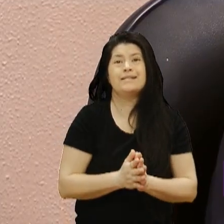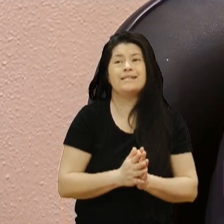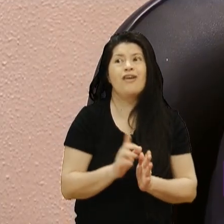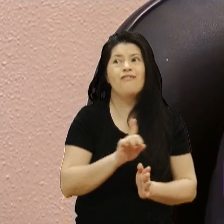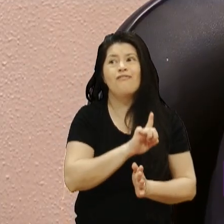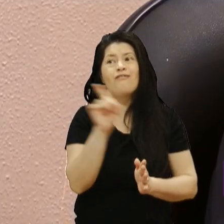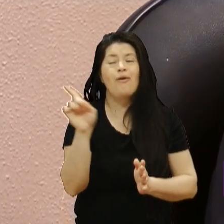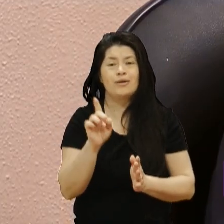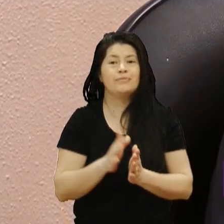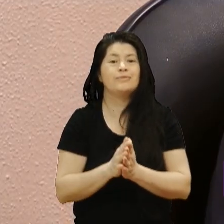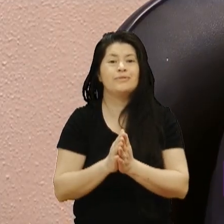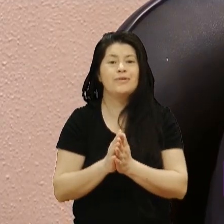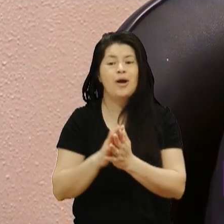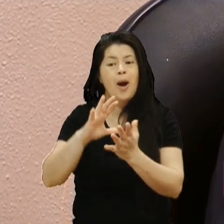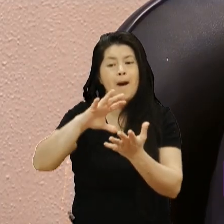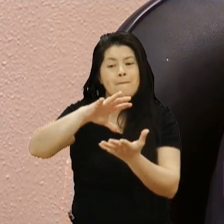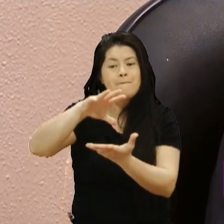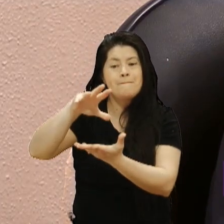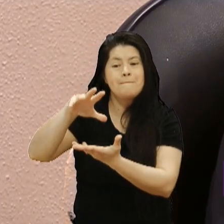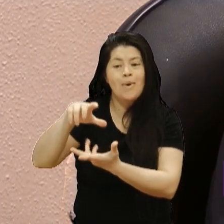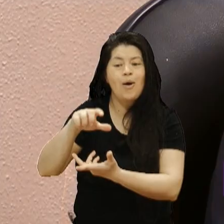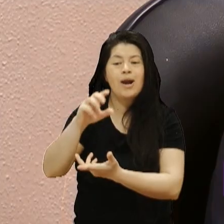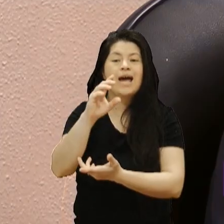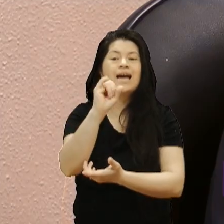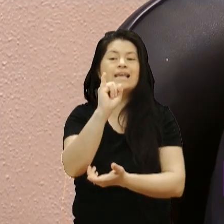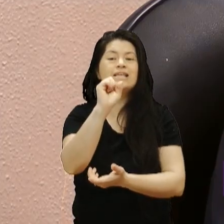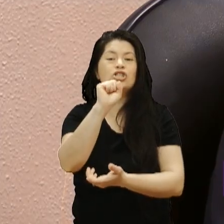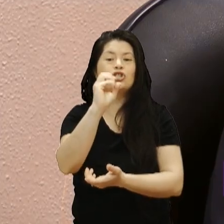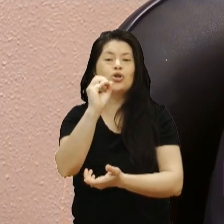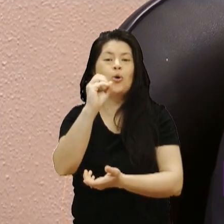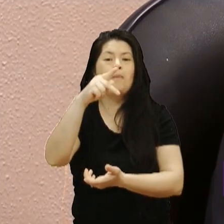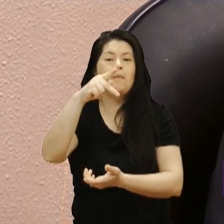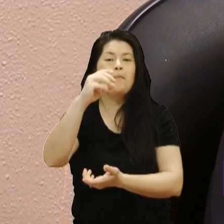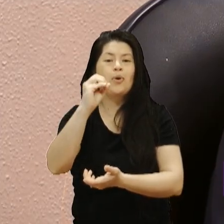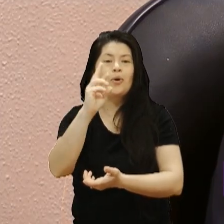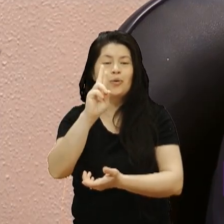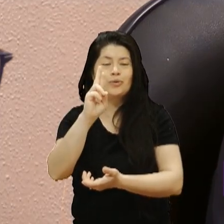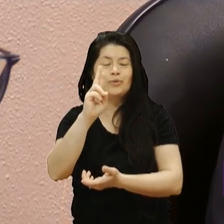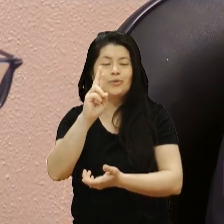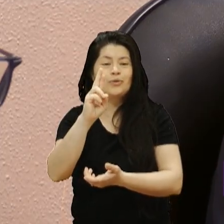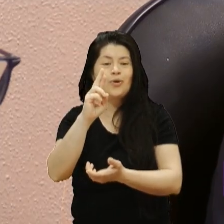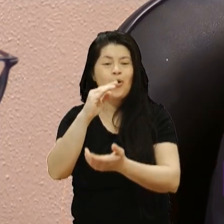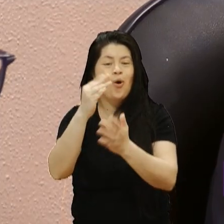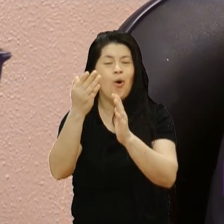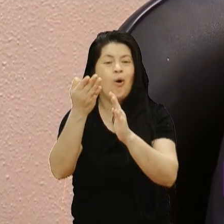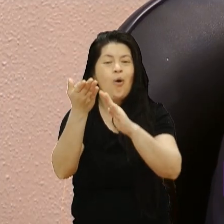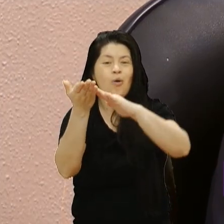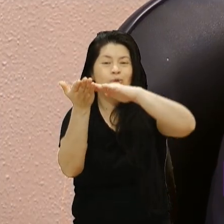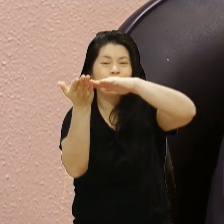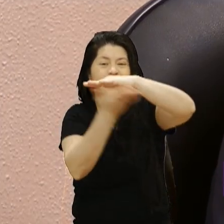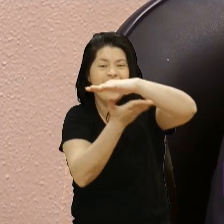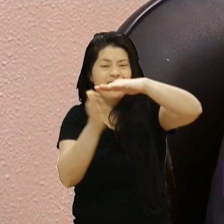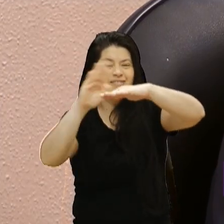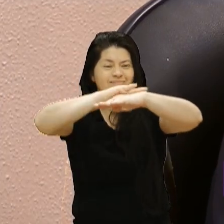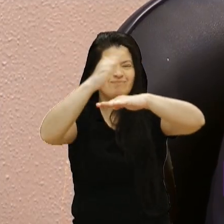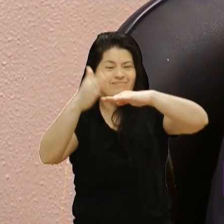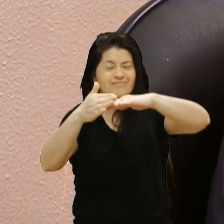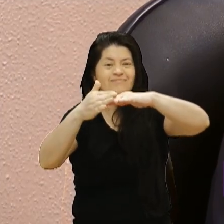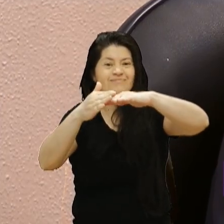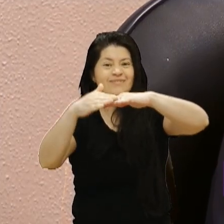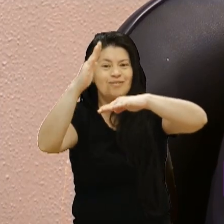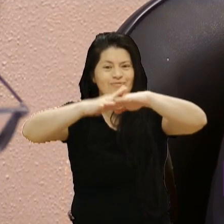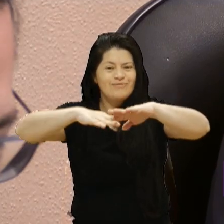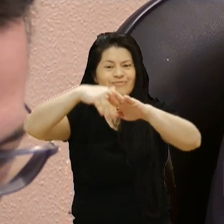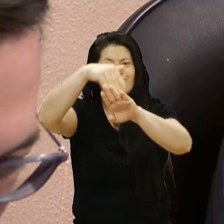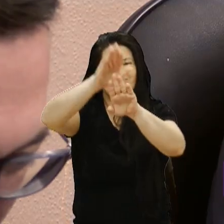Livraria Rossi, nós compramos uma bola de isopor enorme. Cortamos a bola no meio, pintamos num dourado e eu fui bem